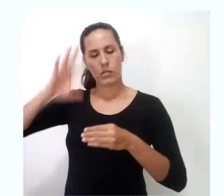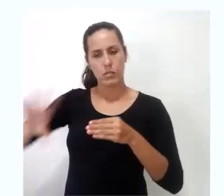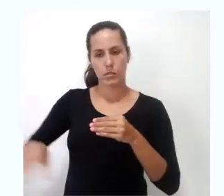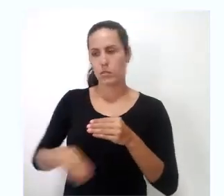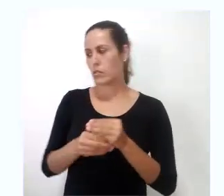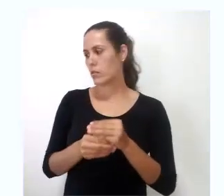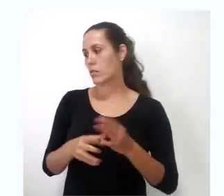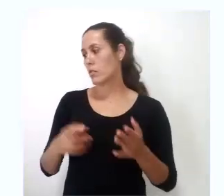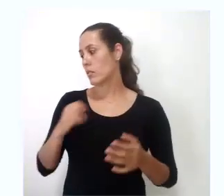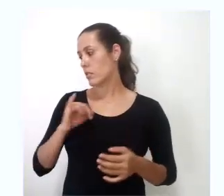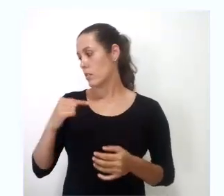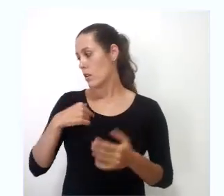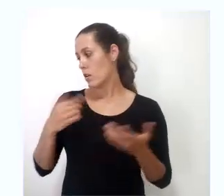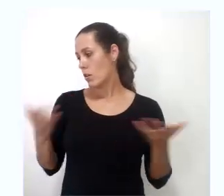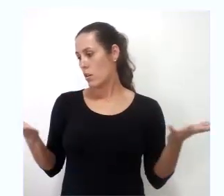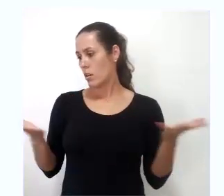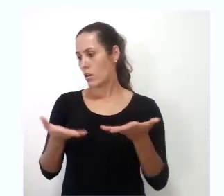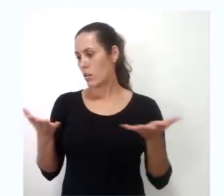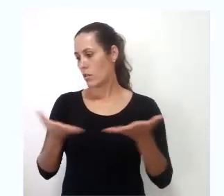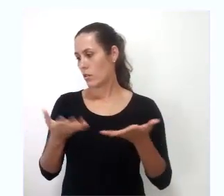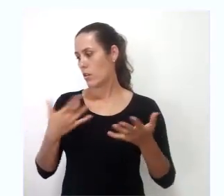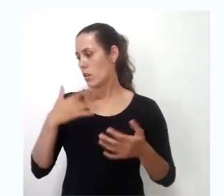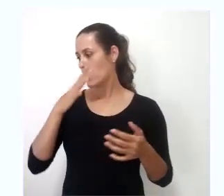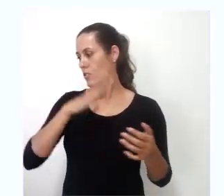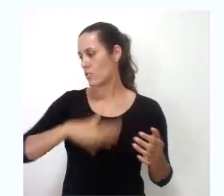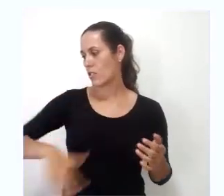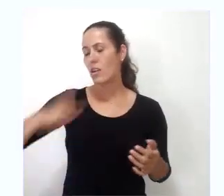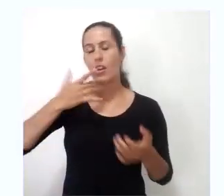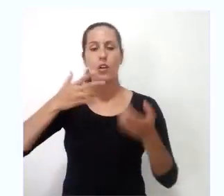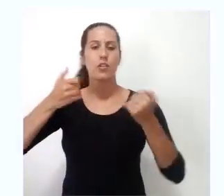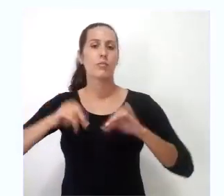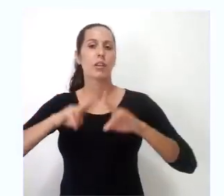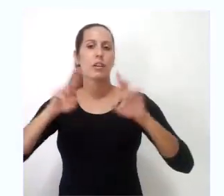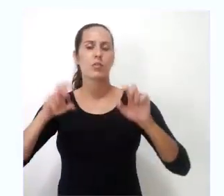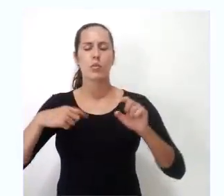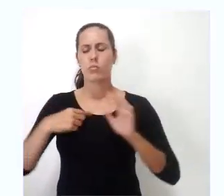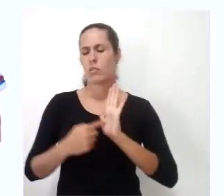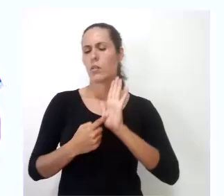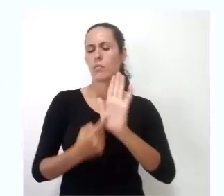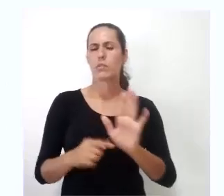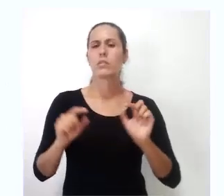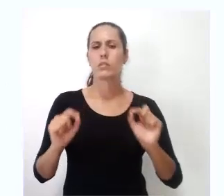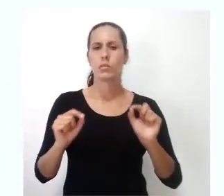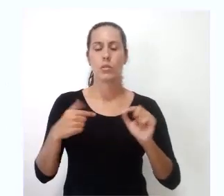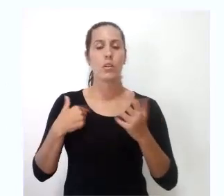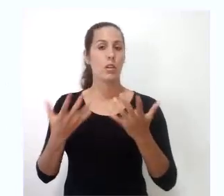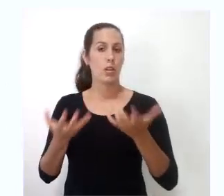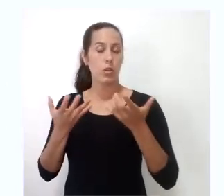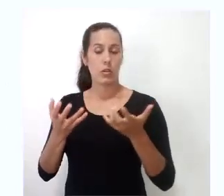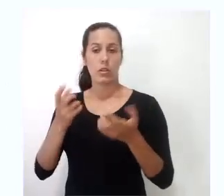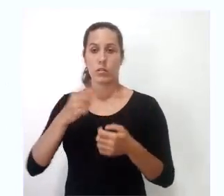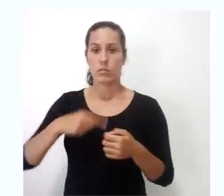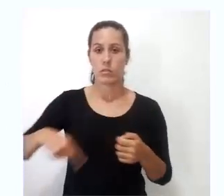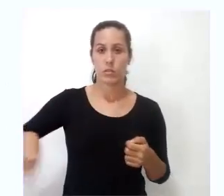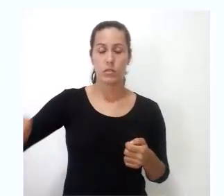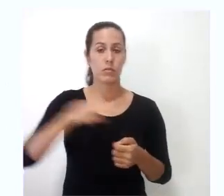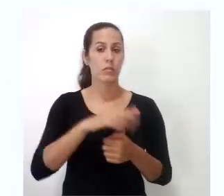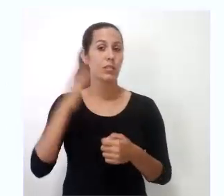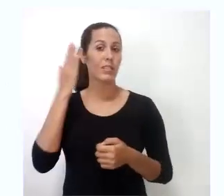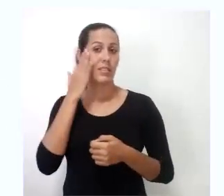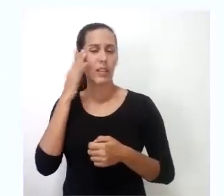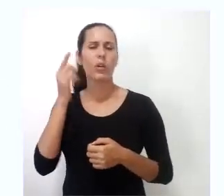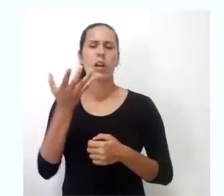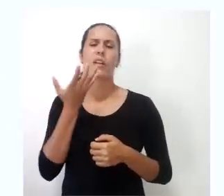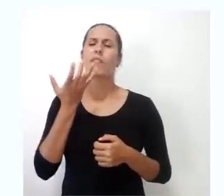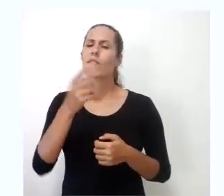certo? Gente, se eu fosse agora de forma geral falar sobre essa apresentação, é o quê? Eu quero que